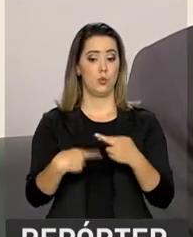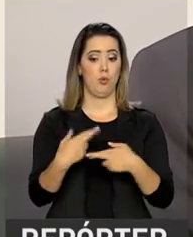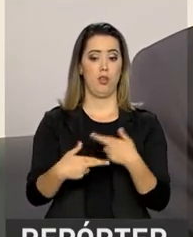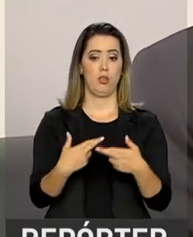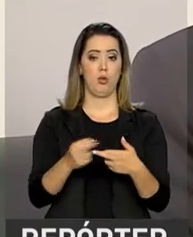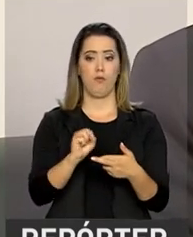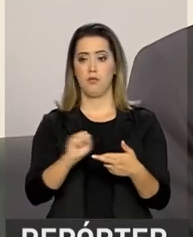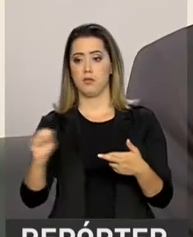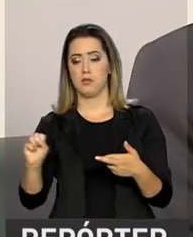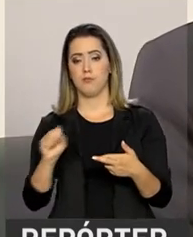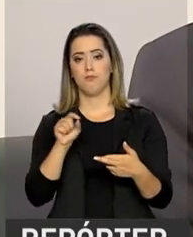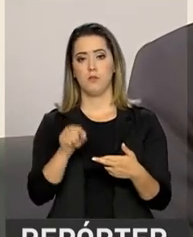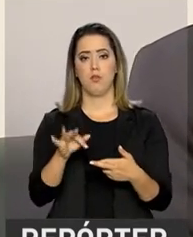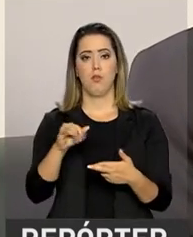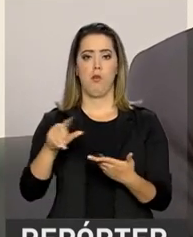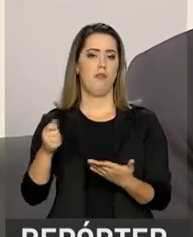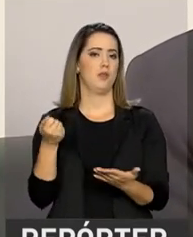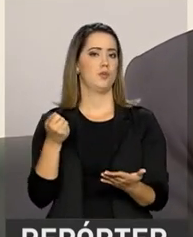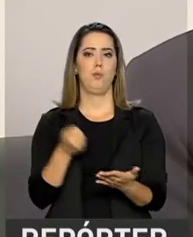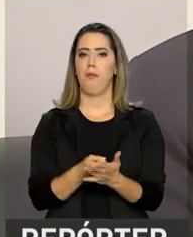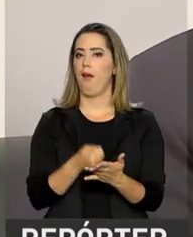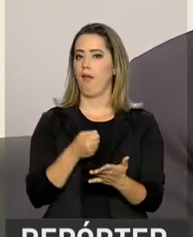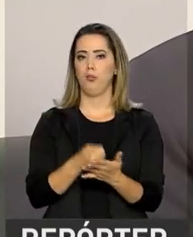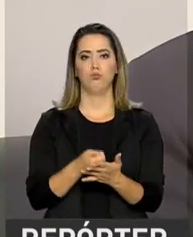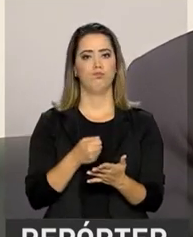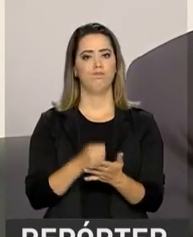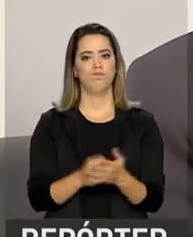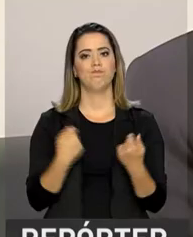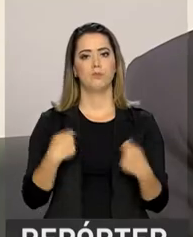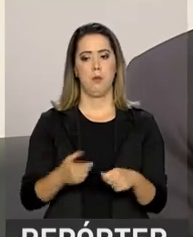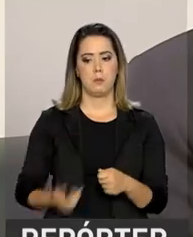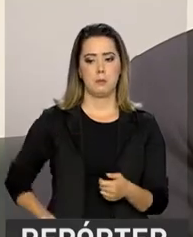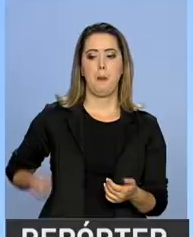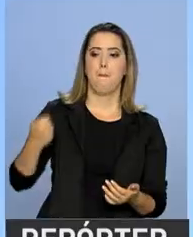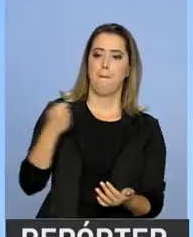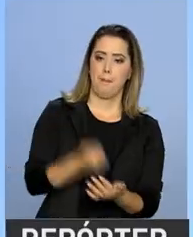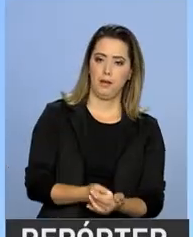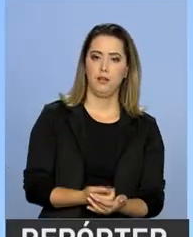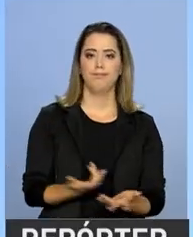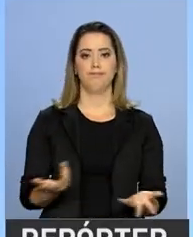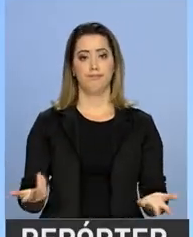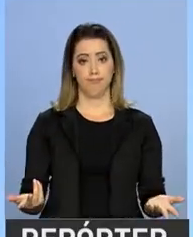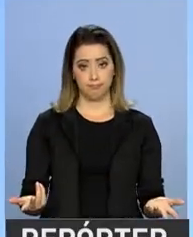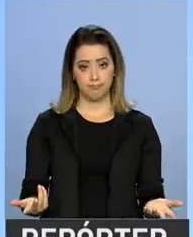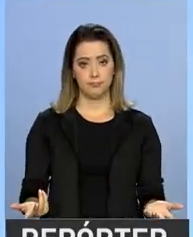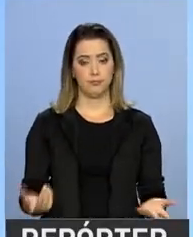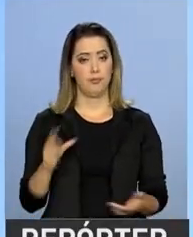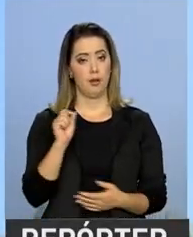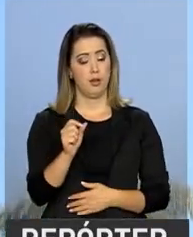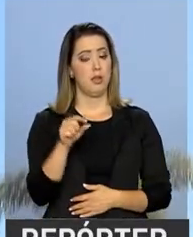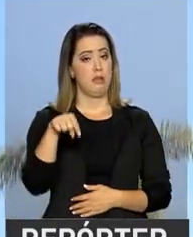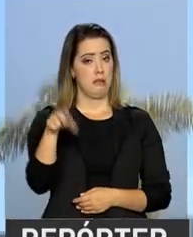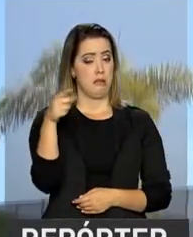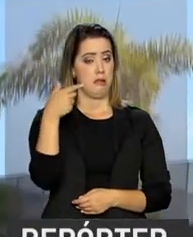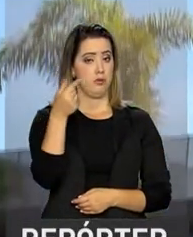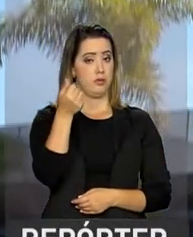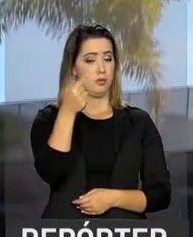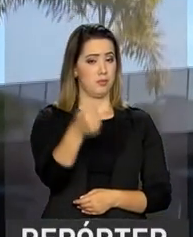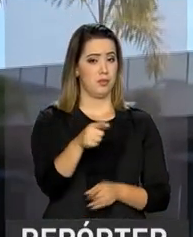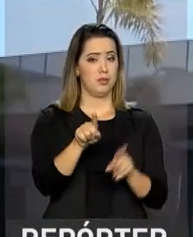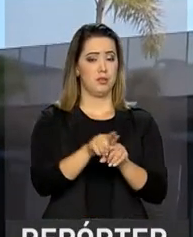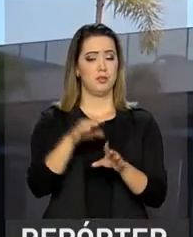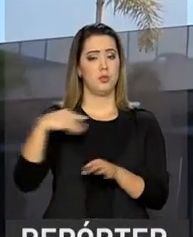semestre o fielzão vai pagar essa despesa para ele vai te tirar do próprio bolso só em 2017 foram